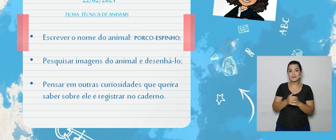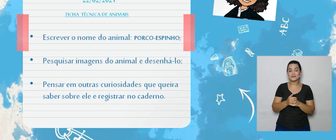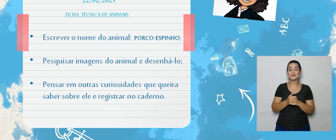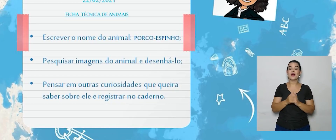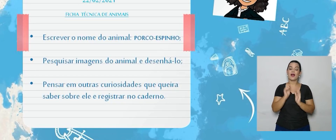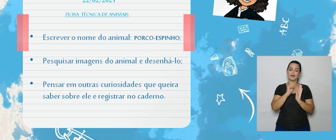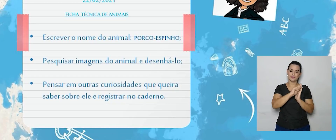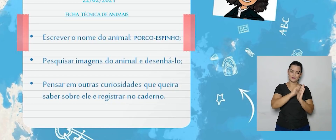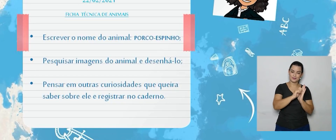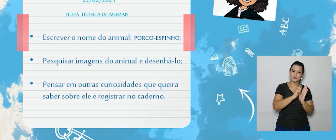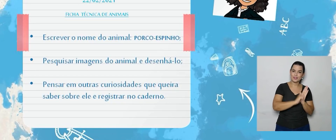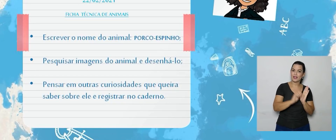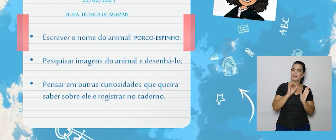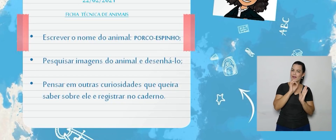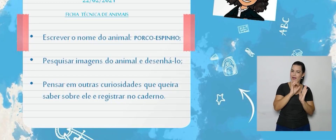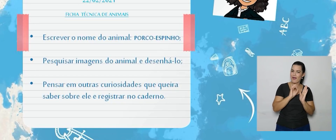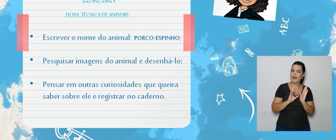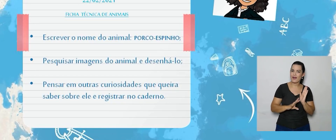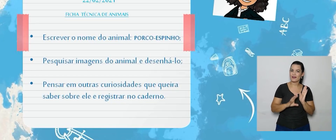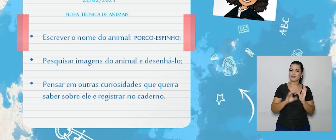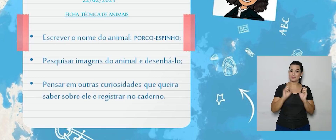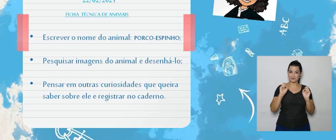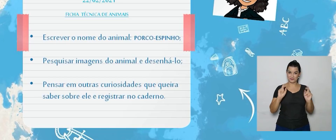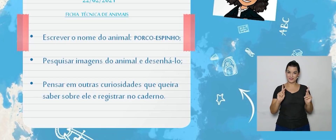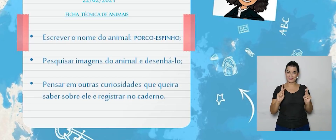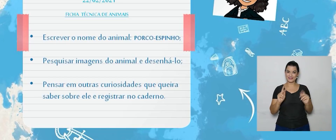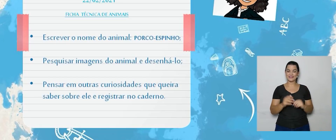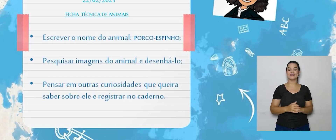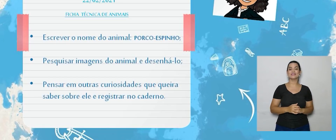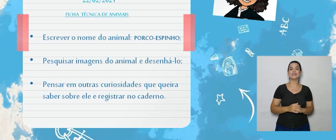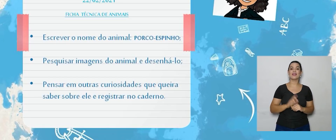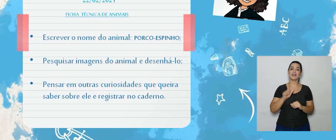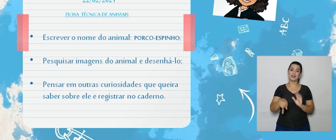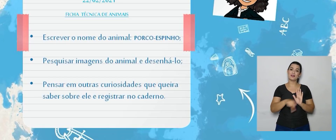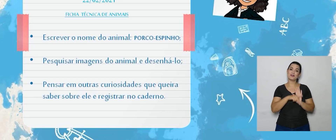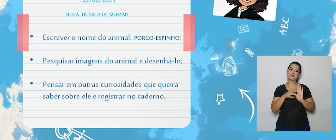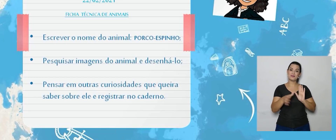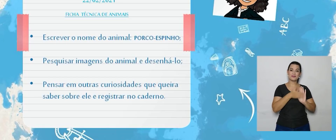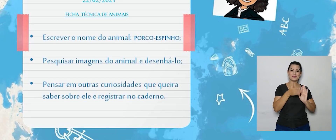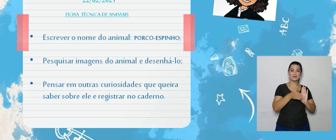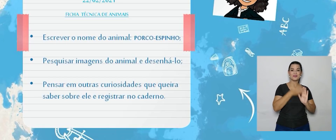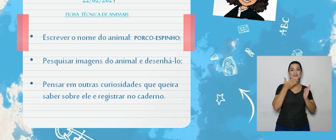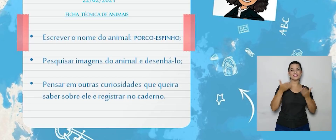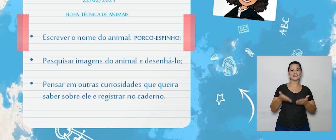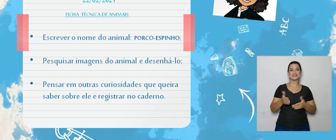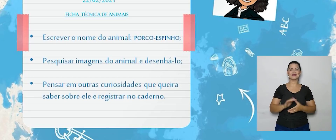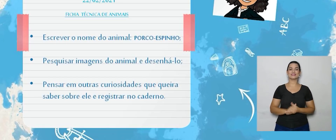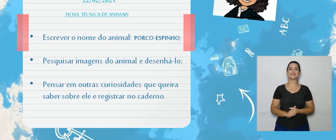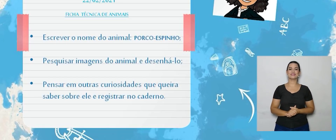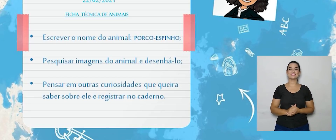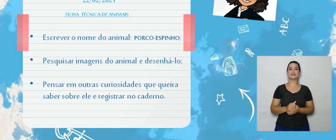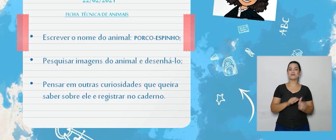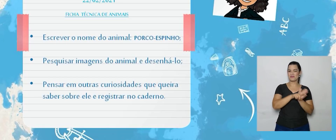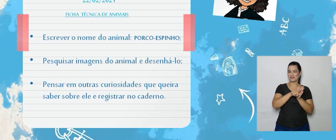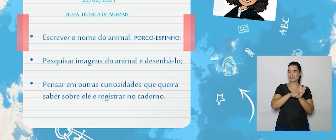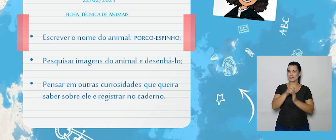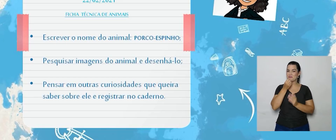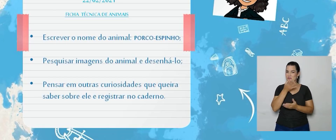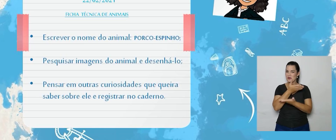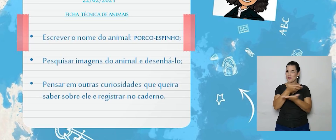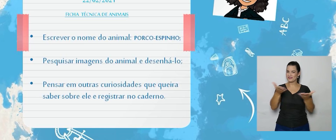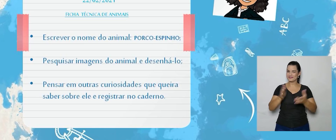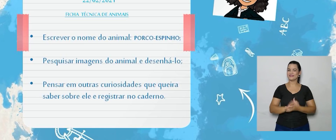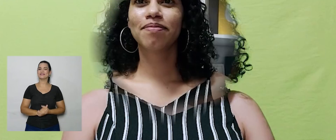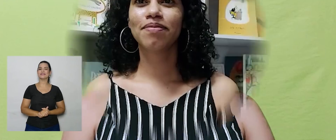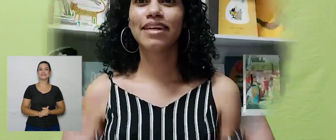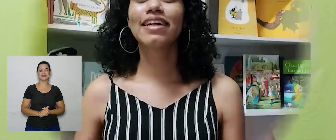querem saber no caderno. Tudo bem? Então, esta é a nossa proposta do dia. Boa pesquisa para